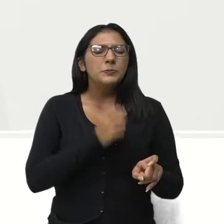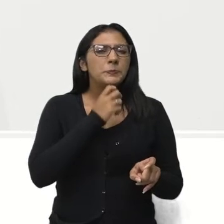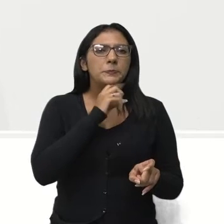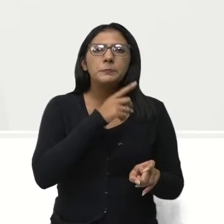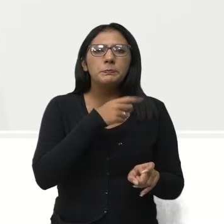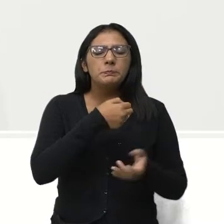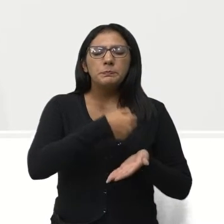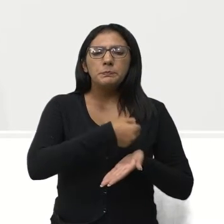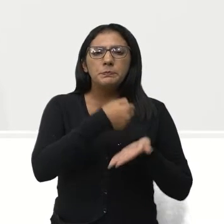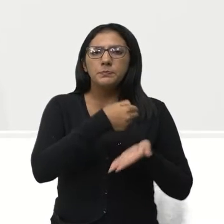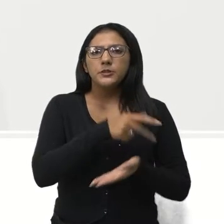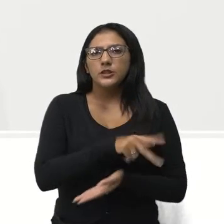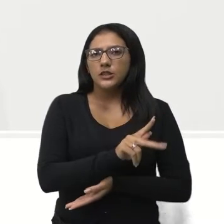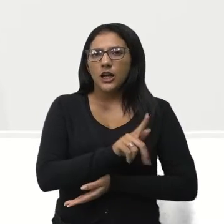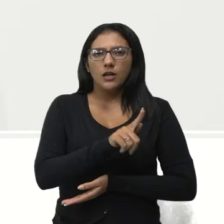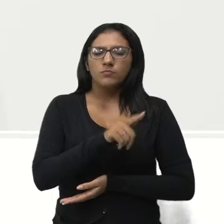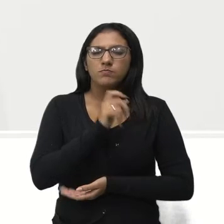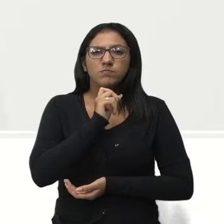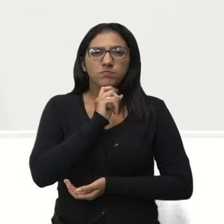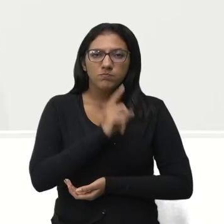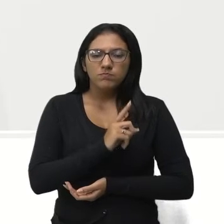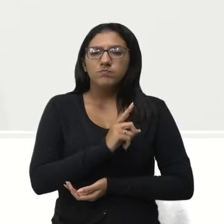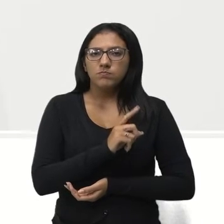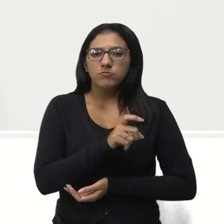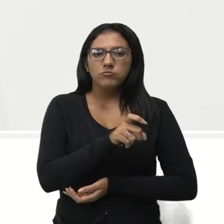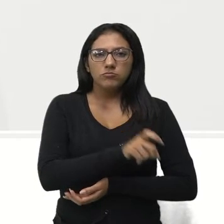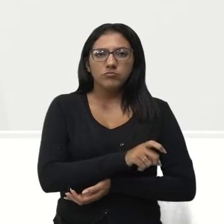quilogramas de carne vai estar desse lado, ó.